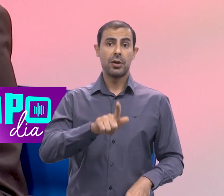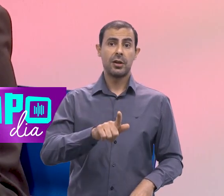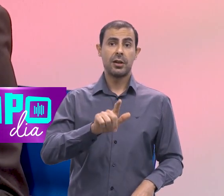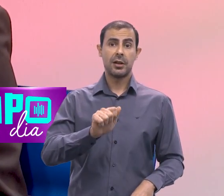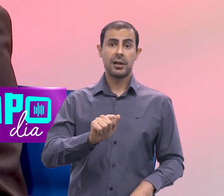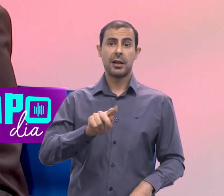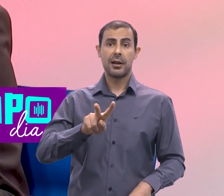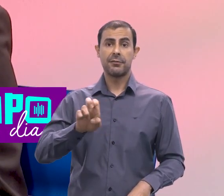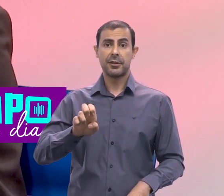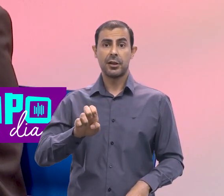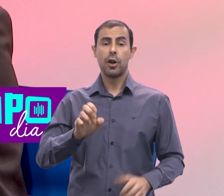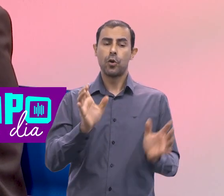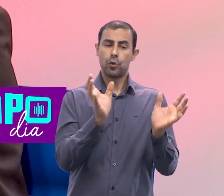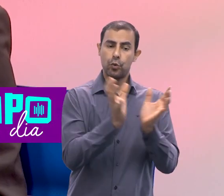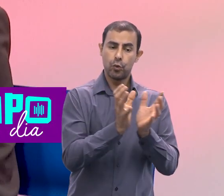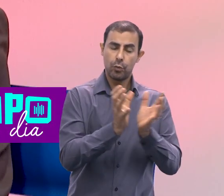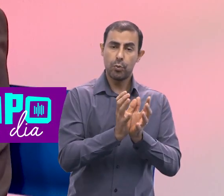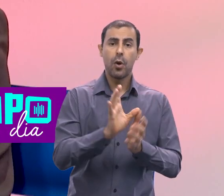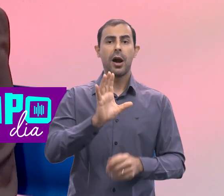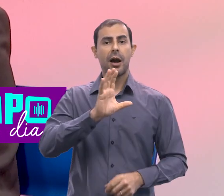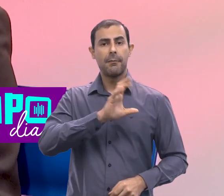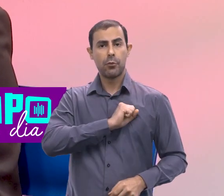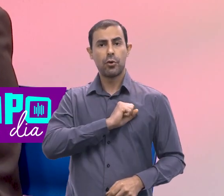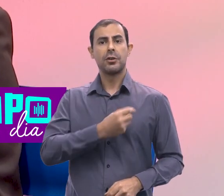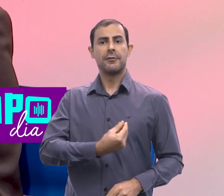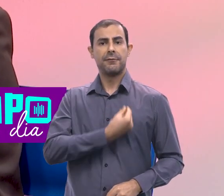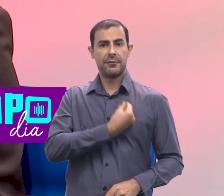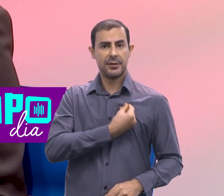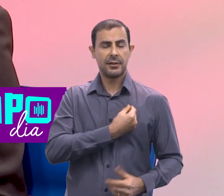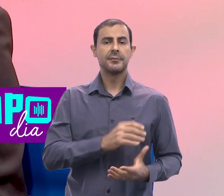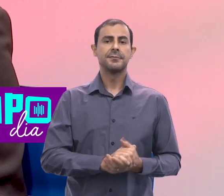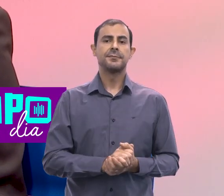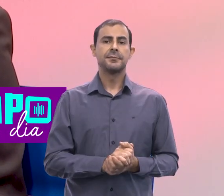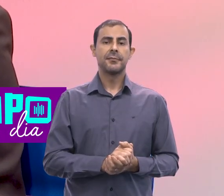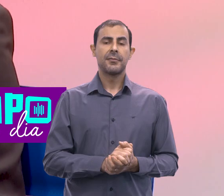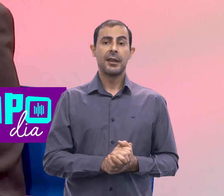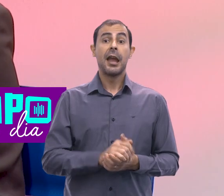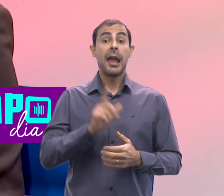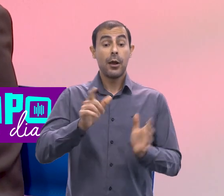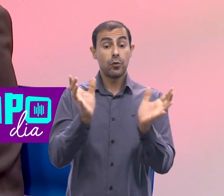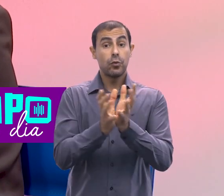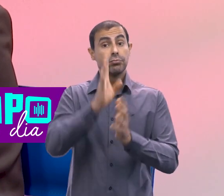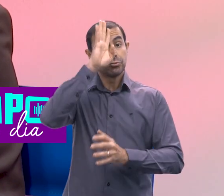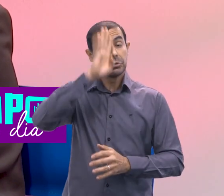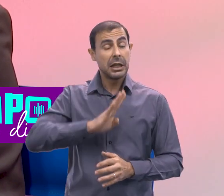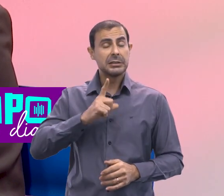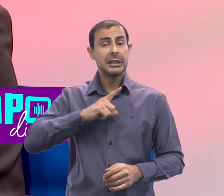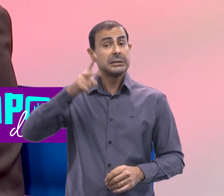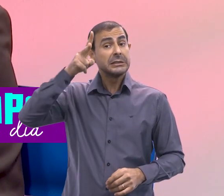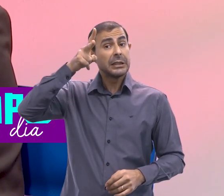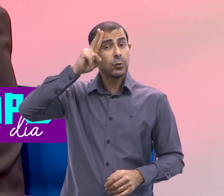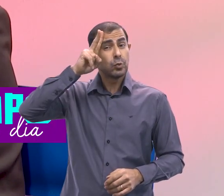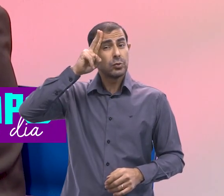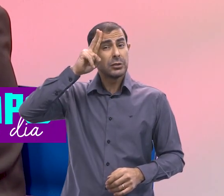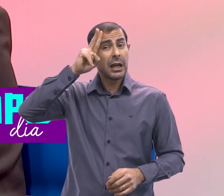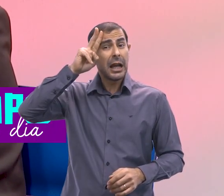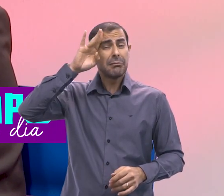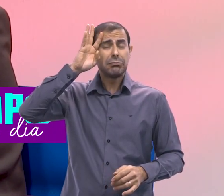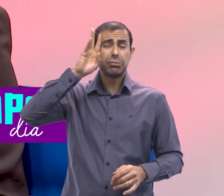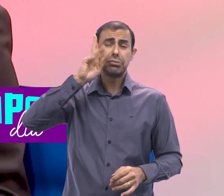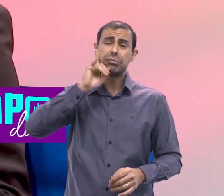Vida, que atende pelo telefone, vai ser mostrado o número daqui a pouco, gratuito, atende de segunda